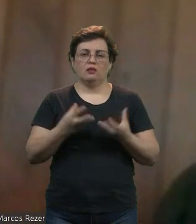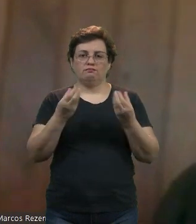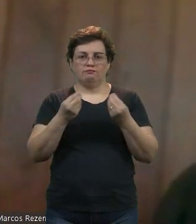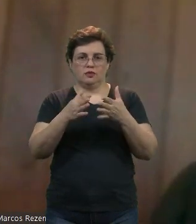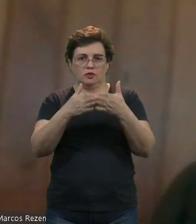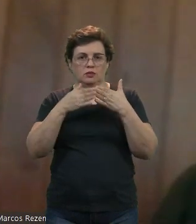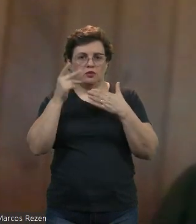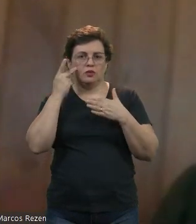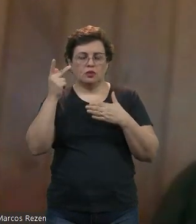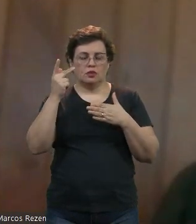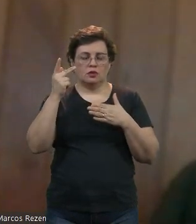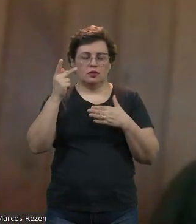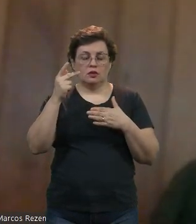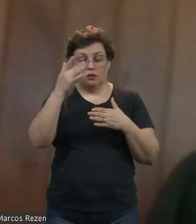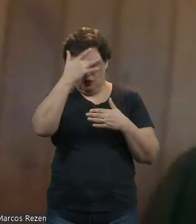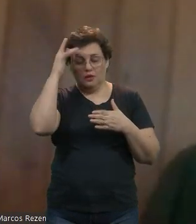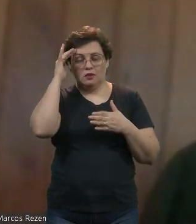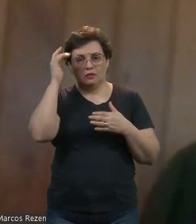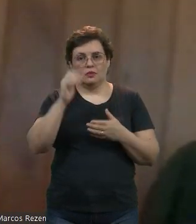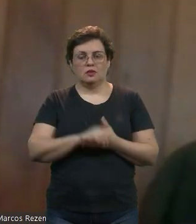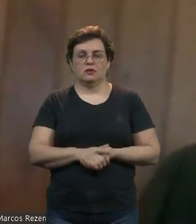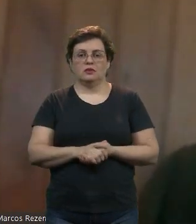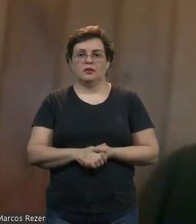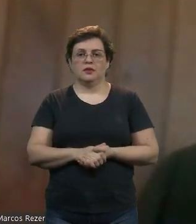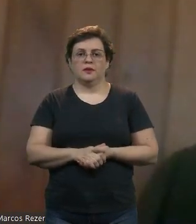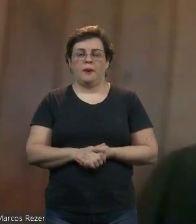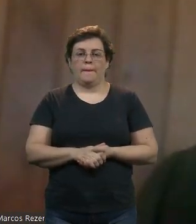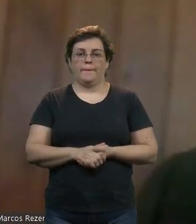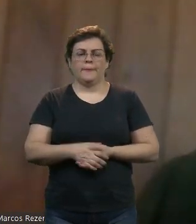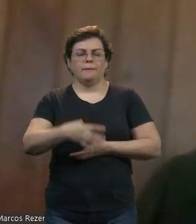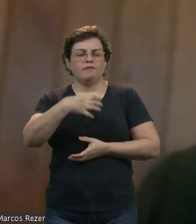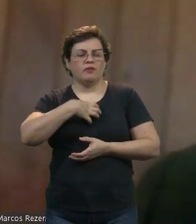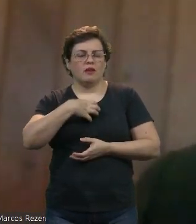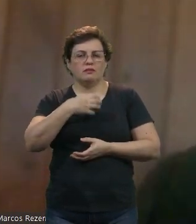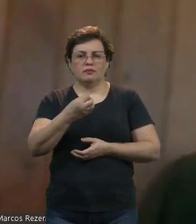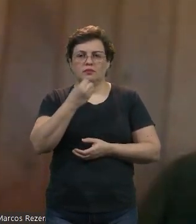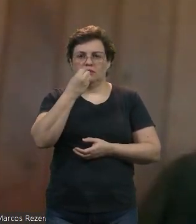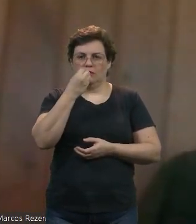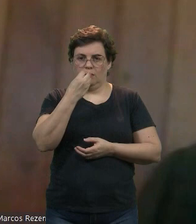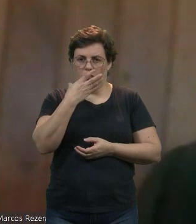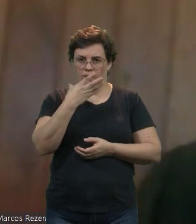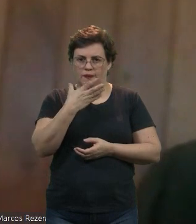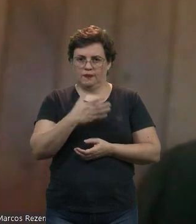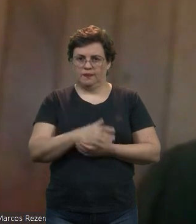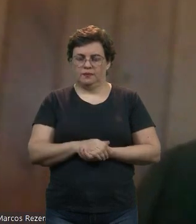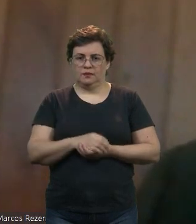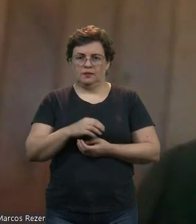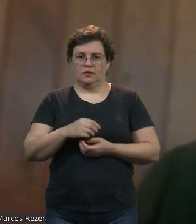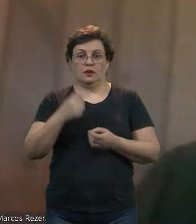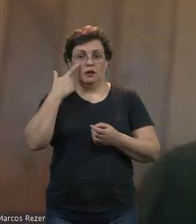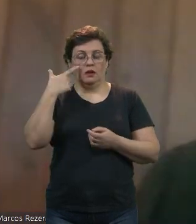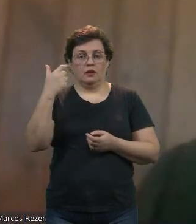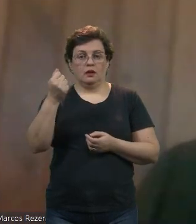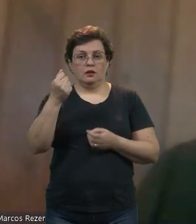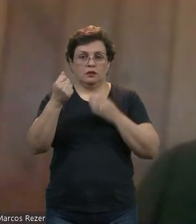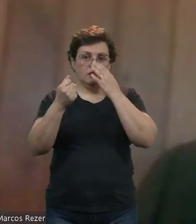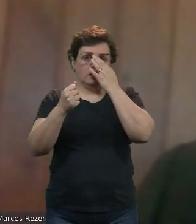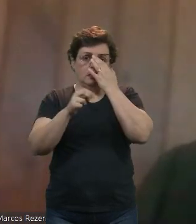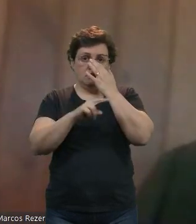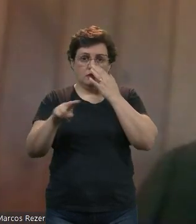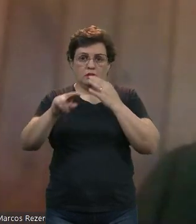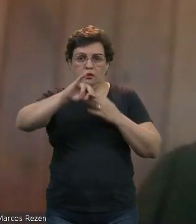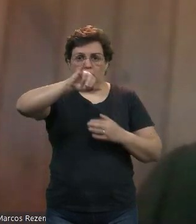para o momento, externamos nossos votos da mais alta estima e distinta consideração. Atenciosamente,